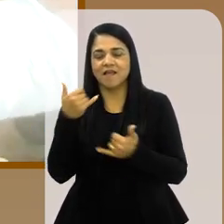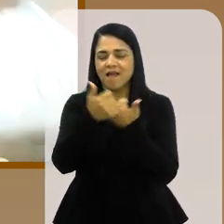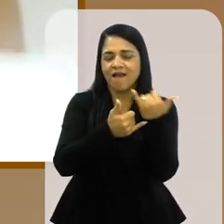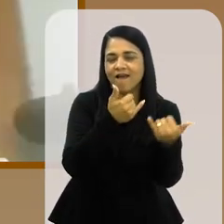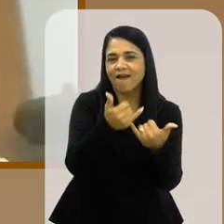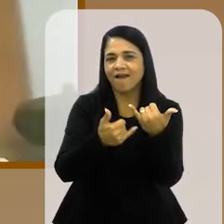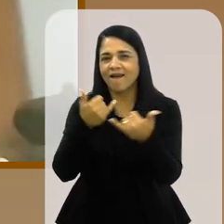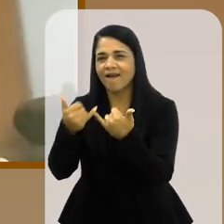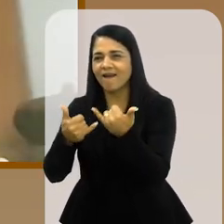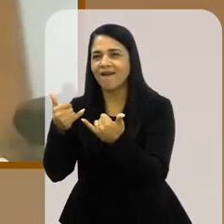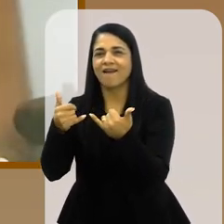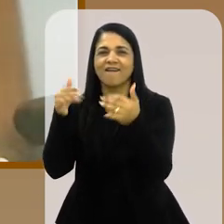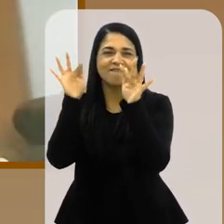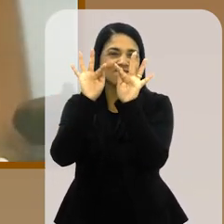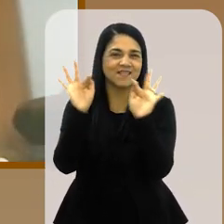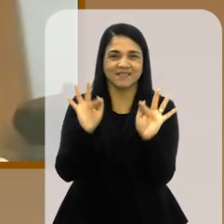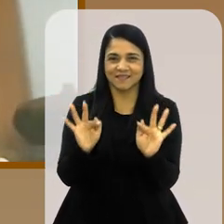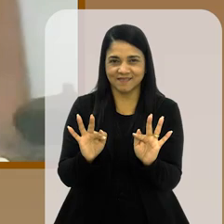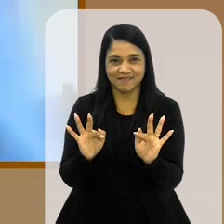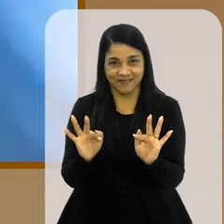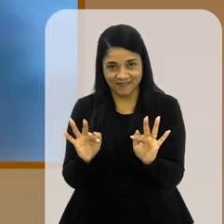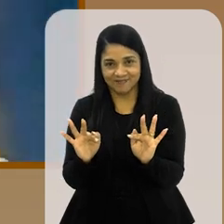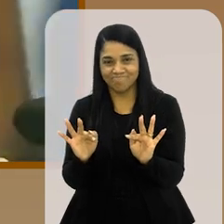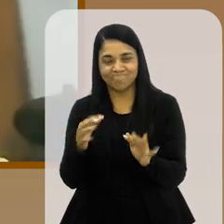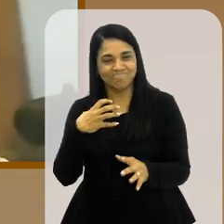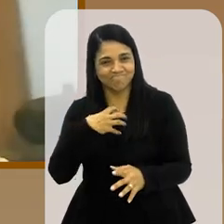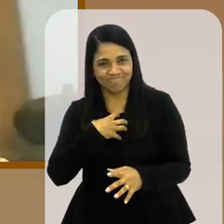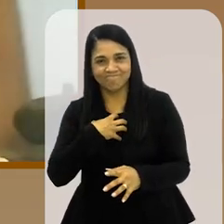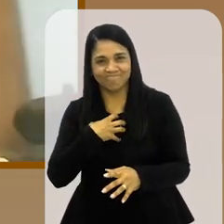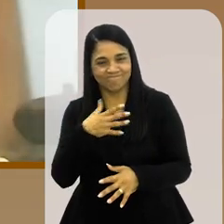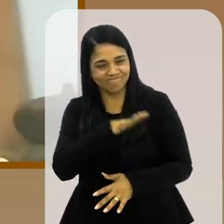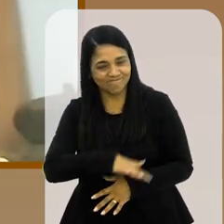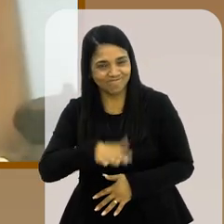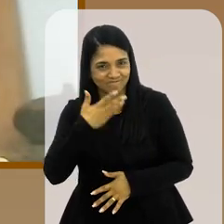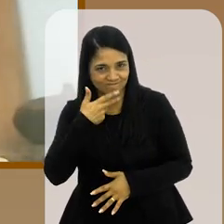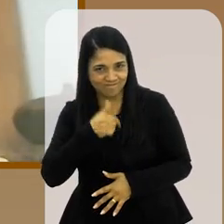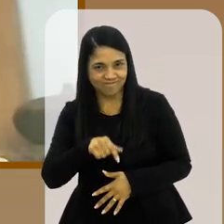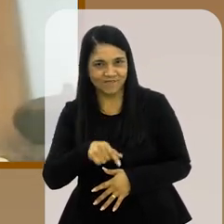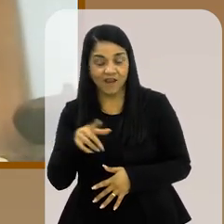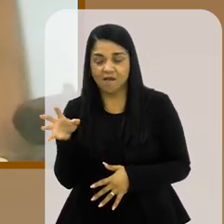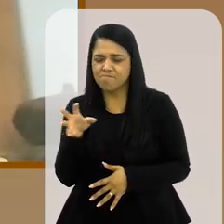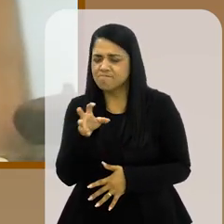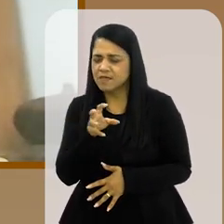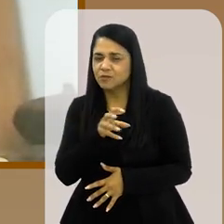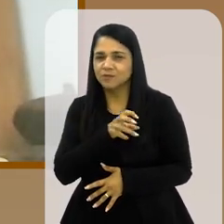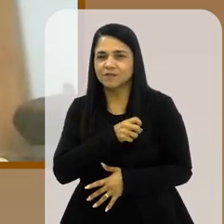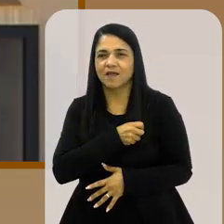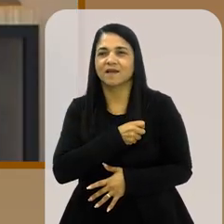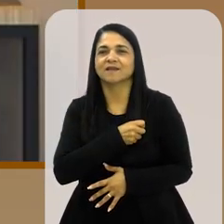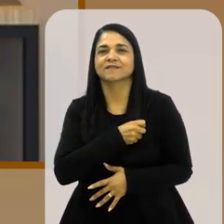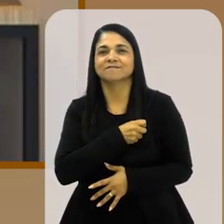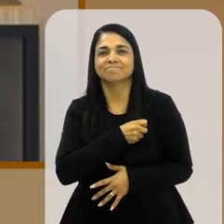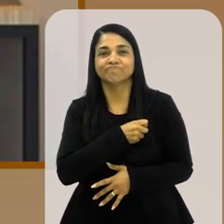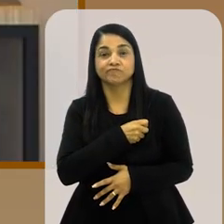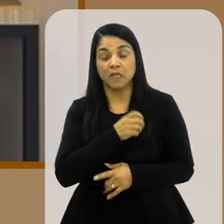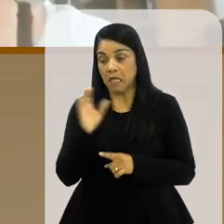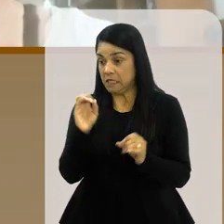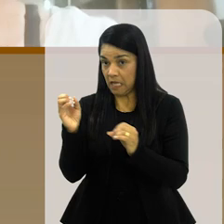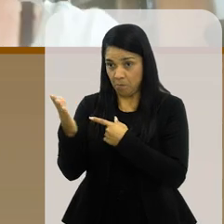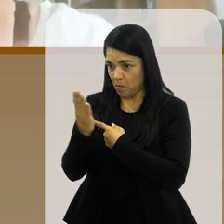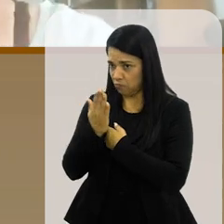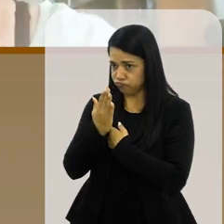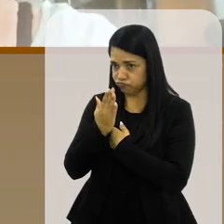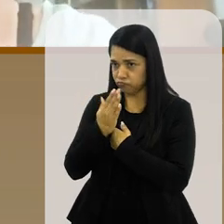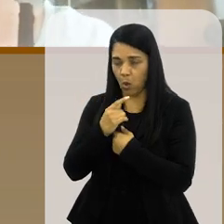para o jardim e eles são assim, ficam apaixonados. E ninguém me